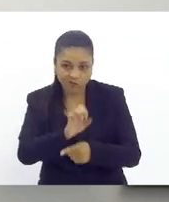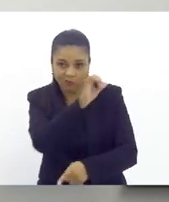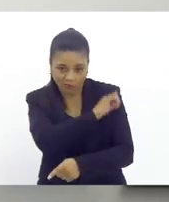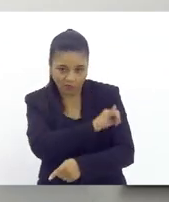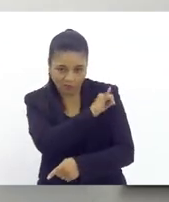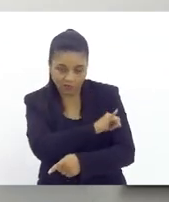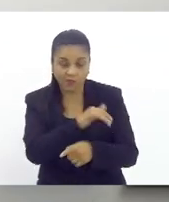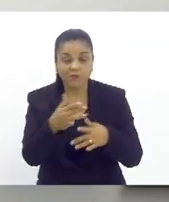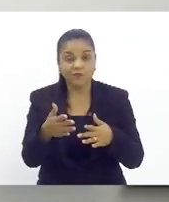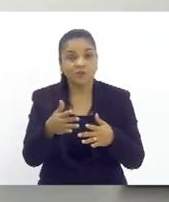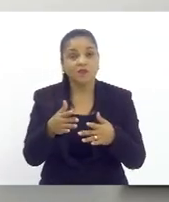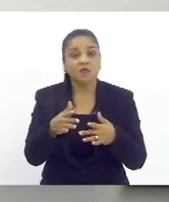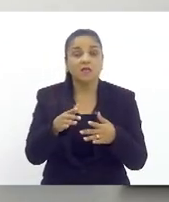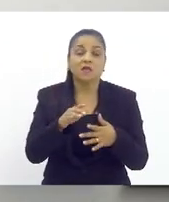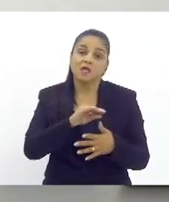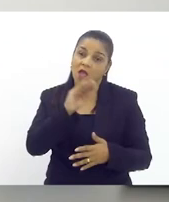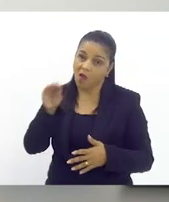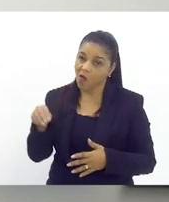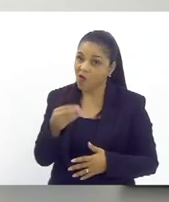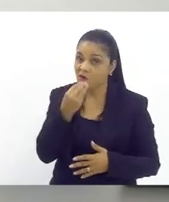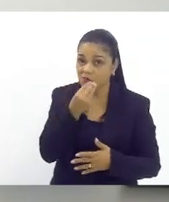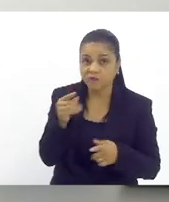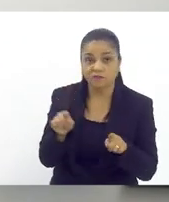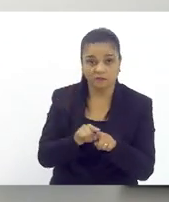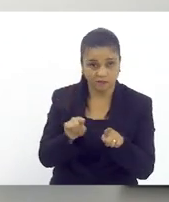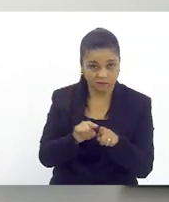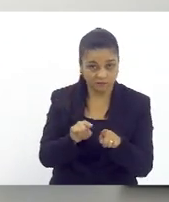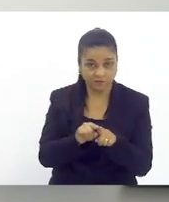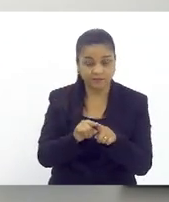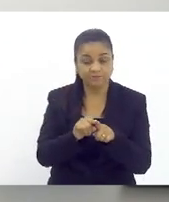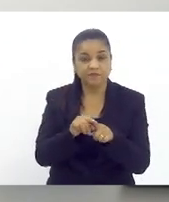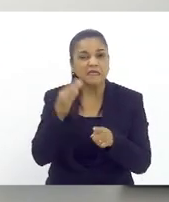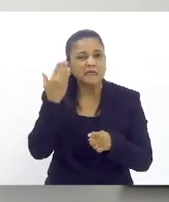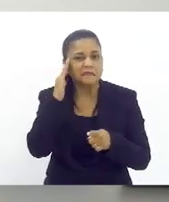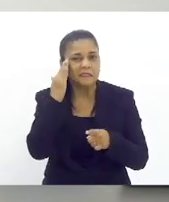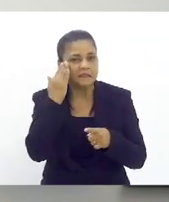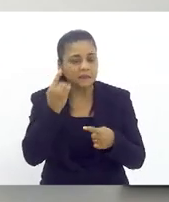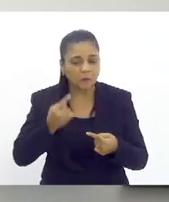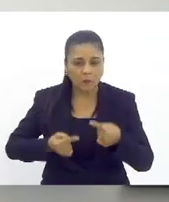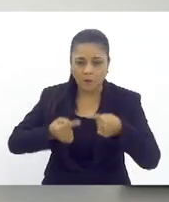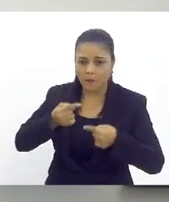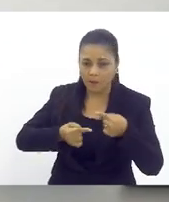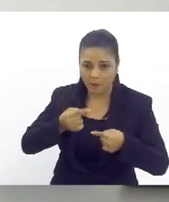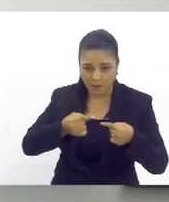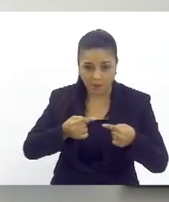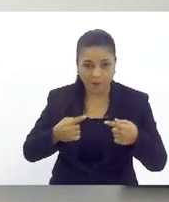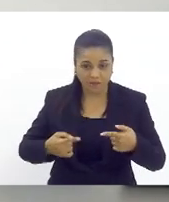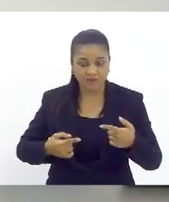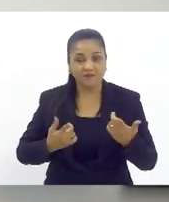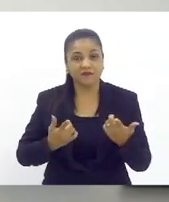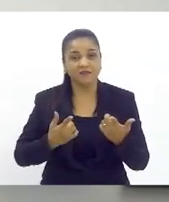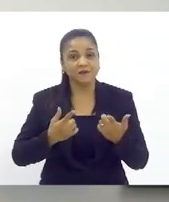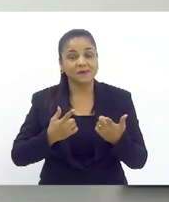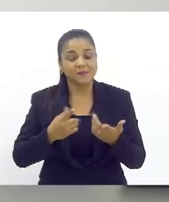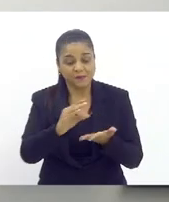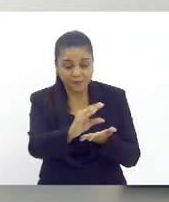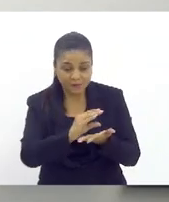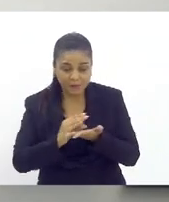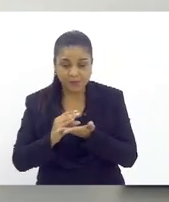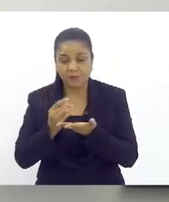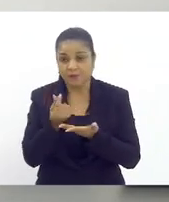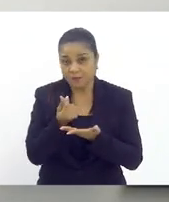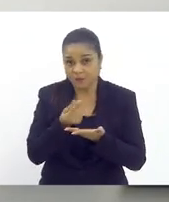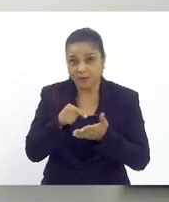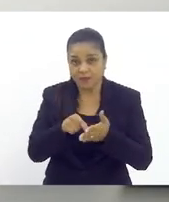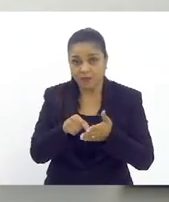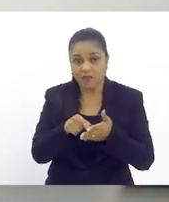a maior oportunidade que é entendendo os conflitos Porque existe uma análise de custo benefício nisso onde você teria menos